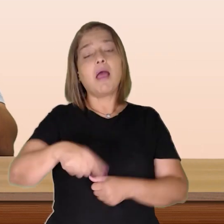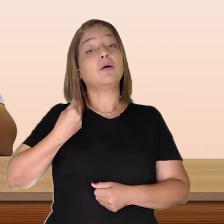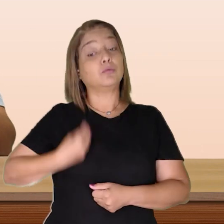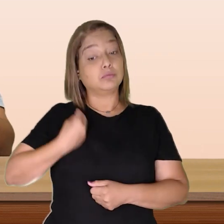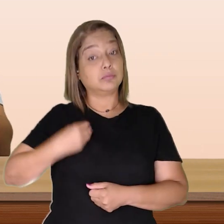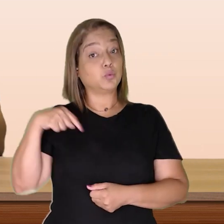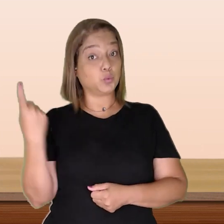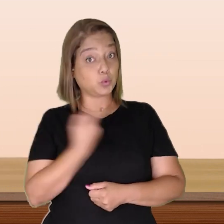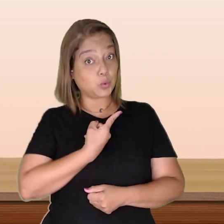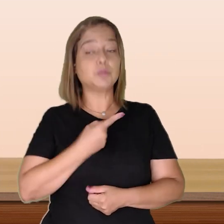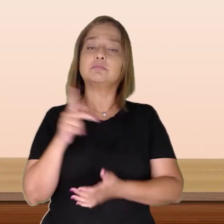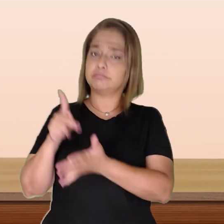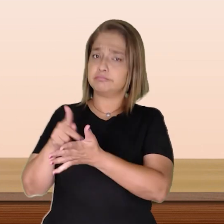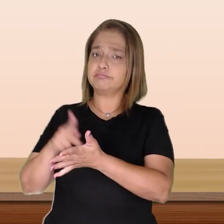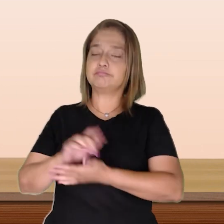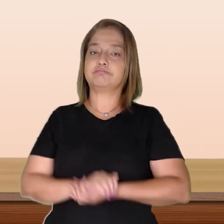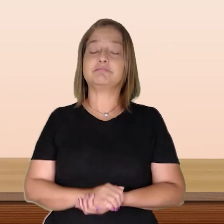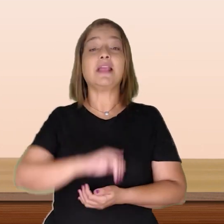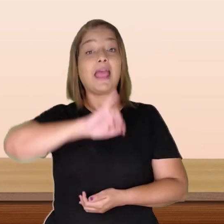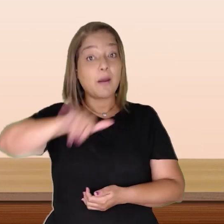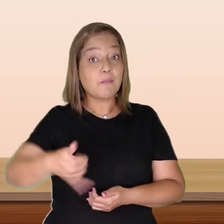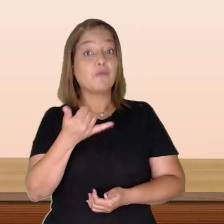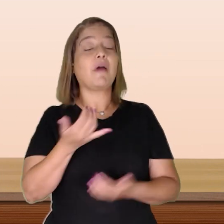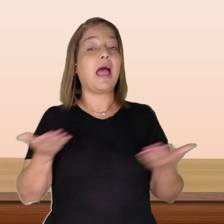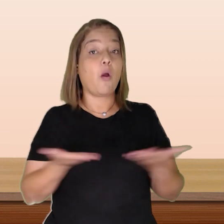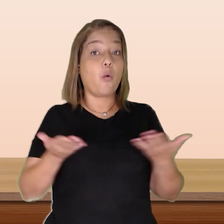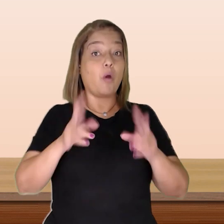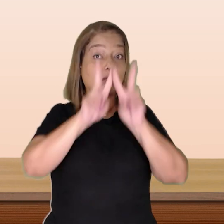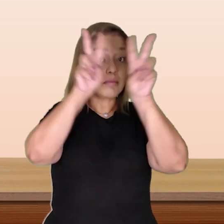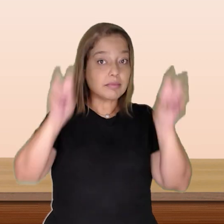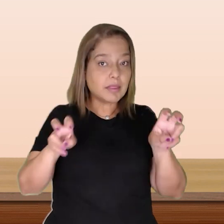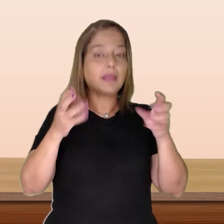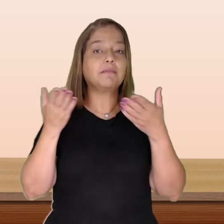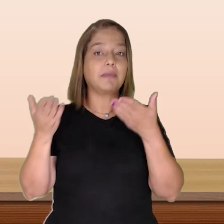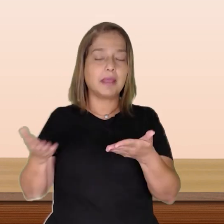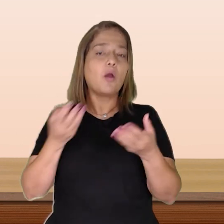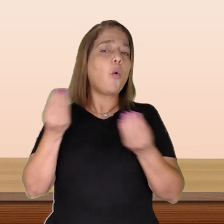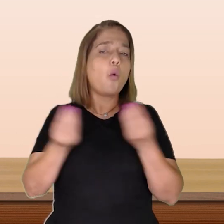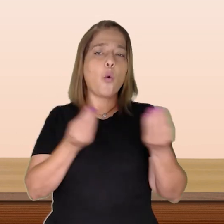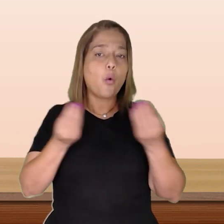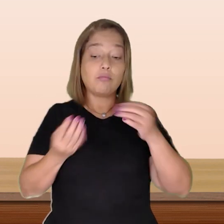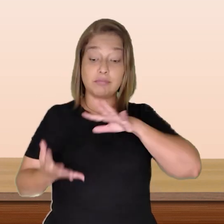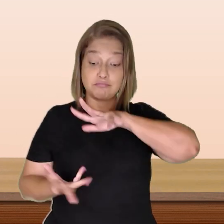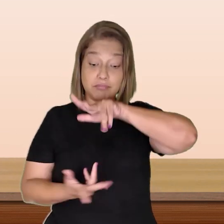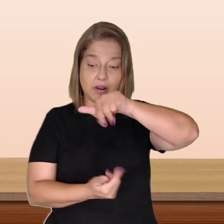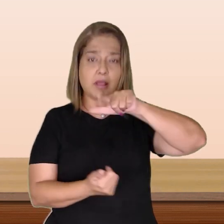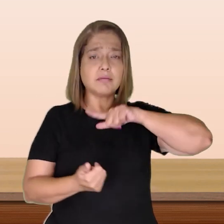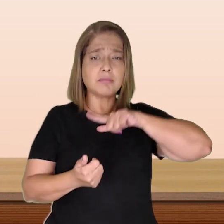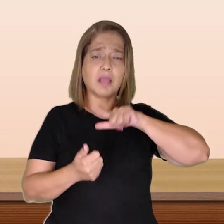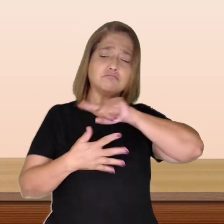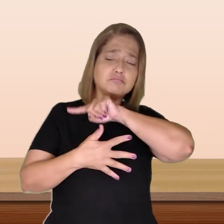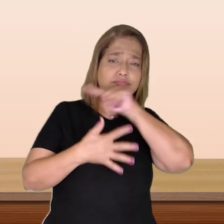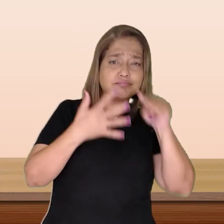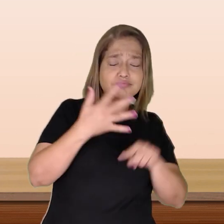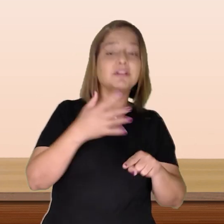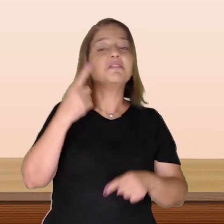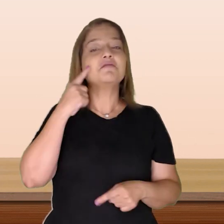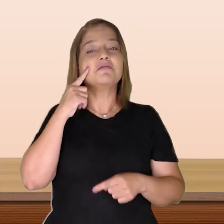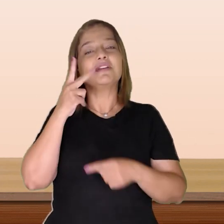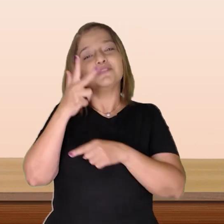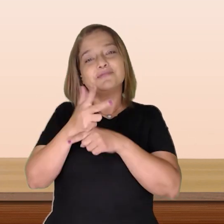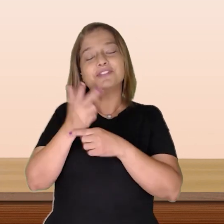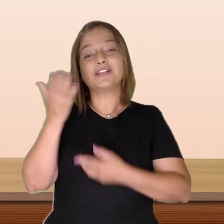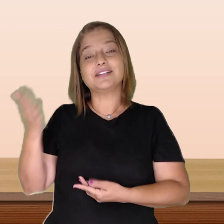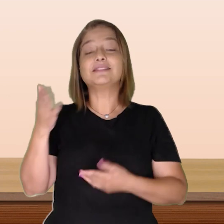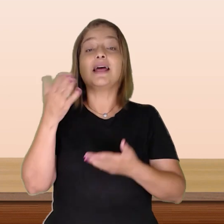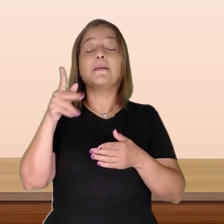nossa sobrevivência. Certeza. E aproveitando essa temática de estudo sobre elementos do nosso planeta, vamos